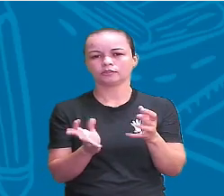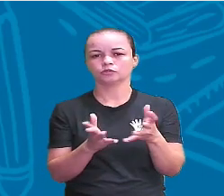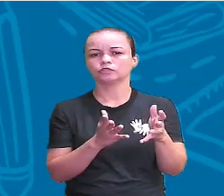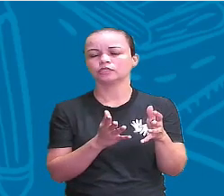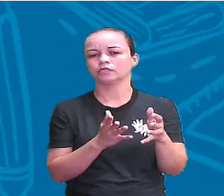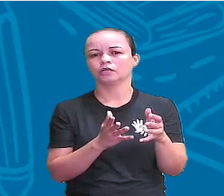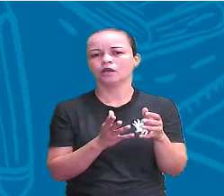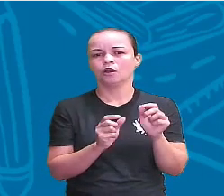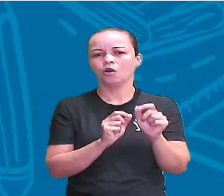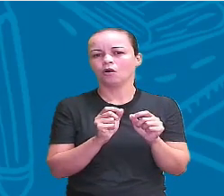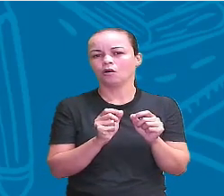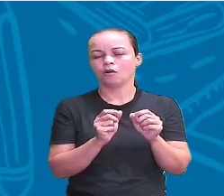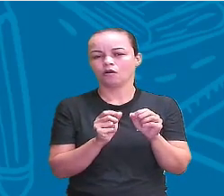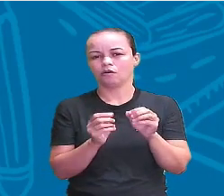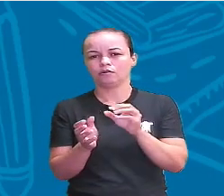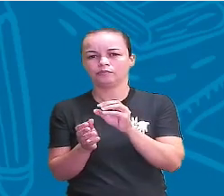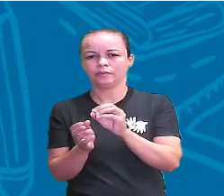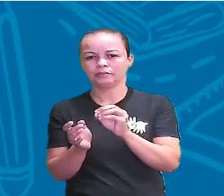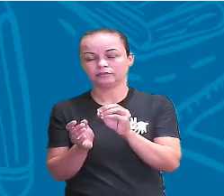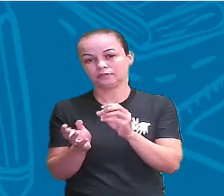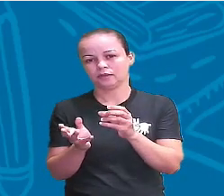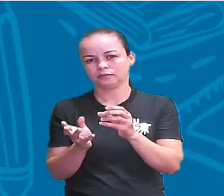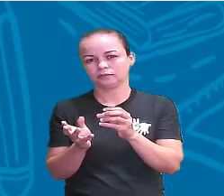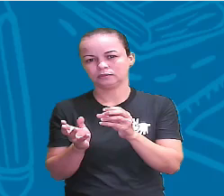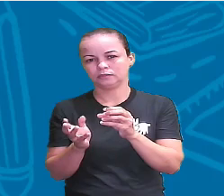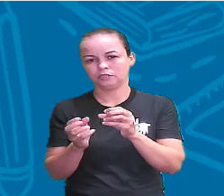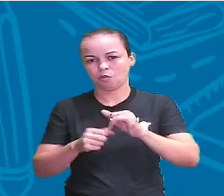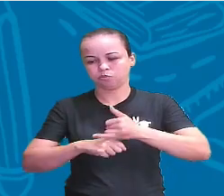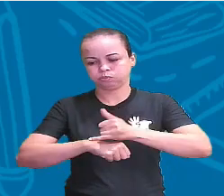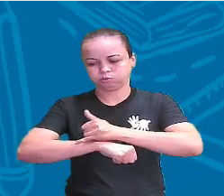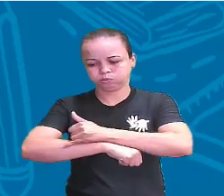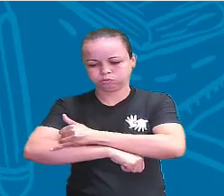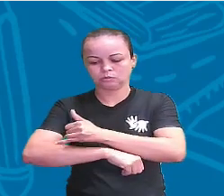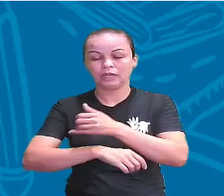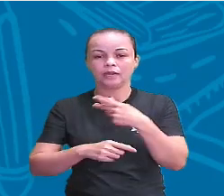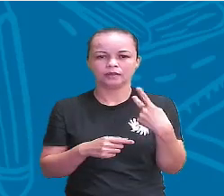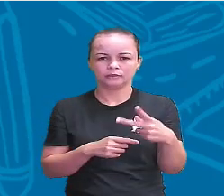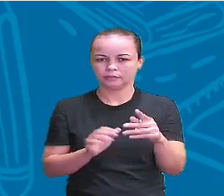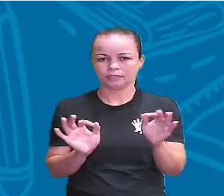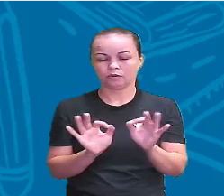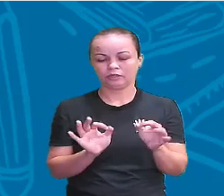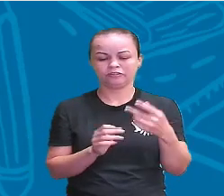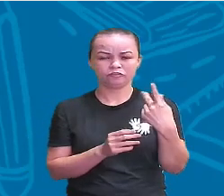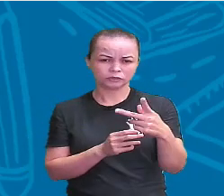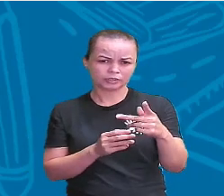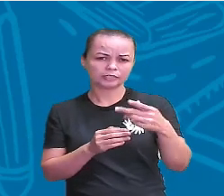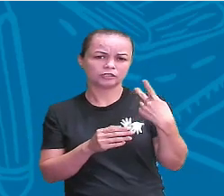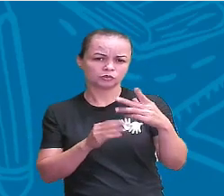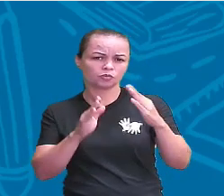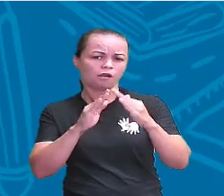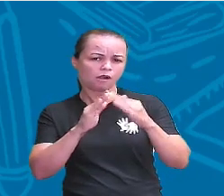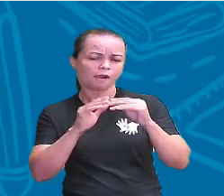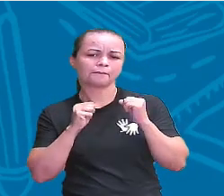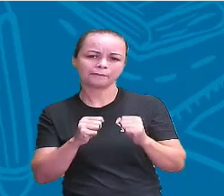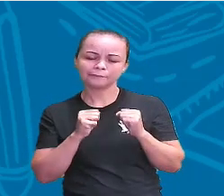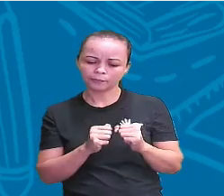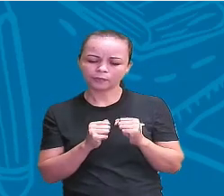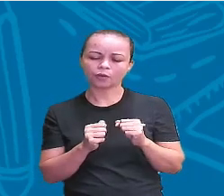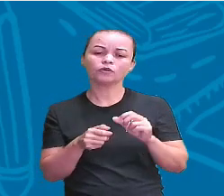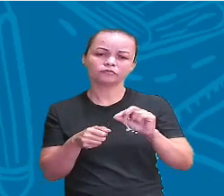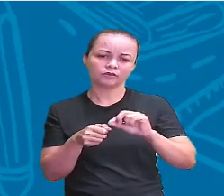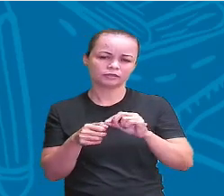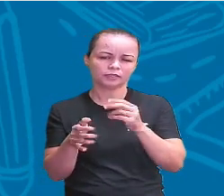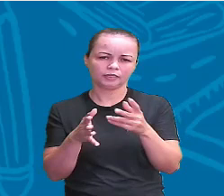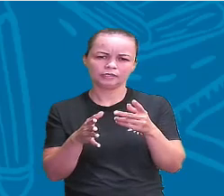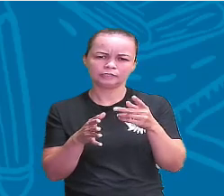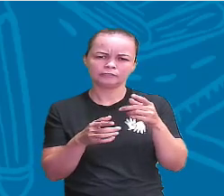Portanto, observem que é um cálculo muito simples e que todos vocês aí de casa podem fazer. E se vocês tiverem alguma dificuldade também,